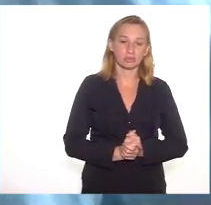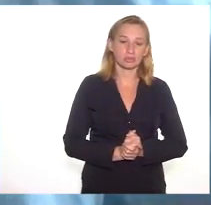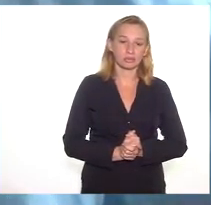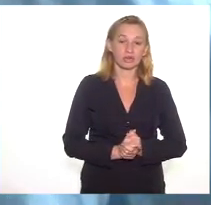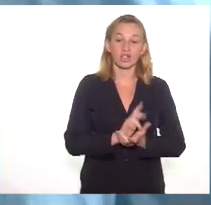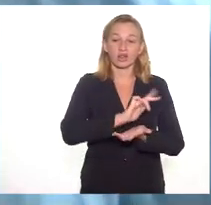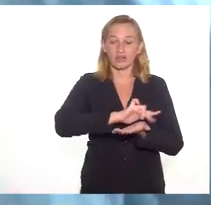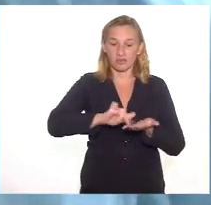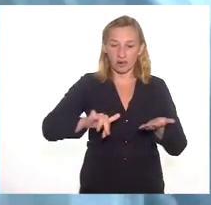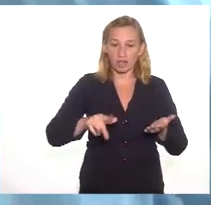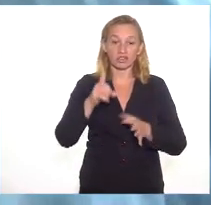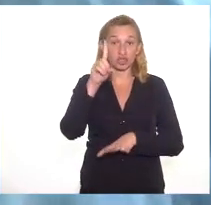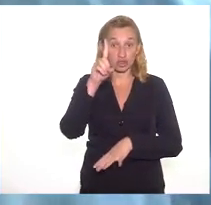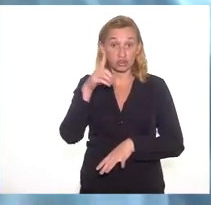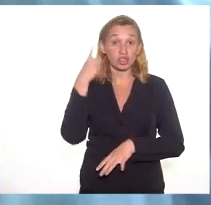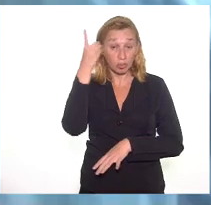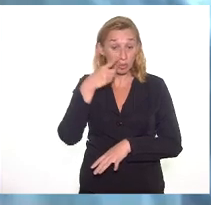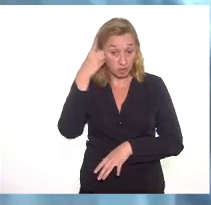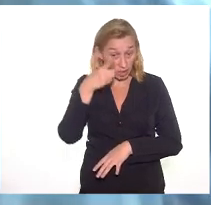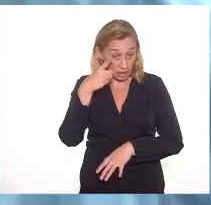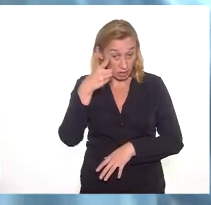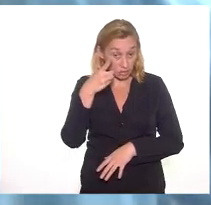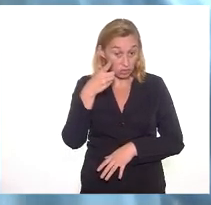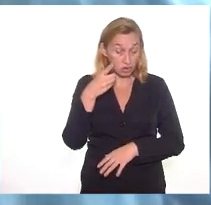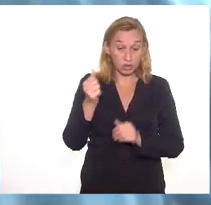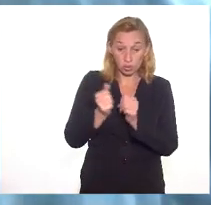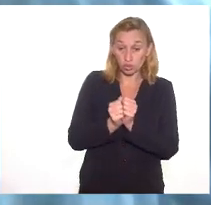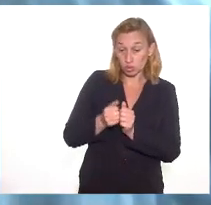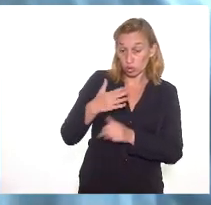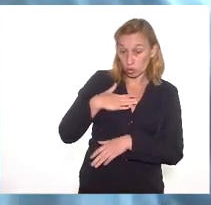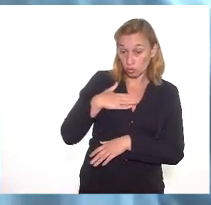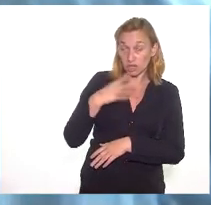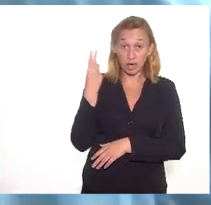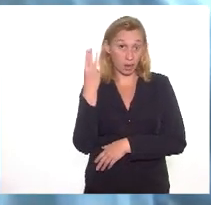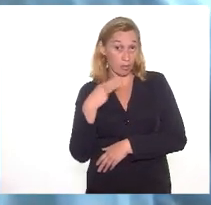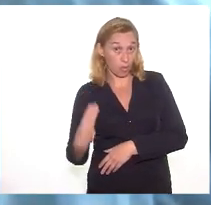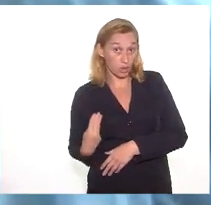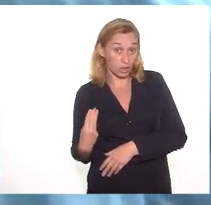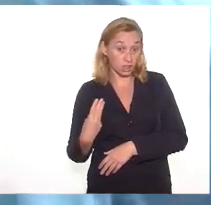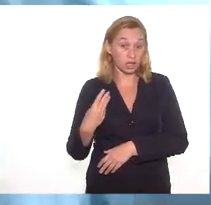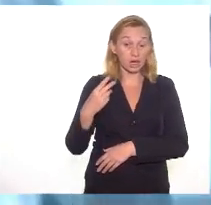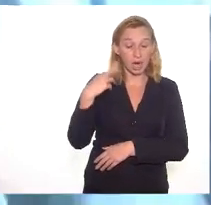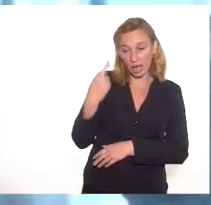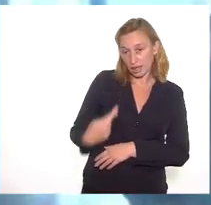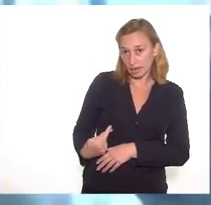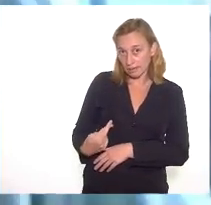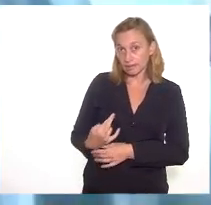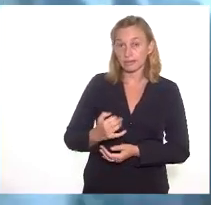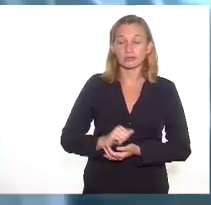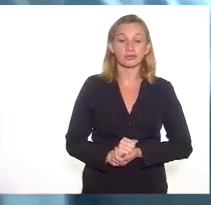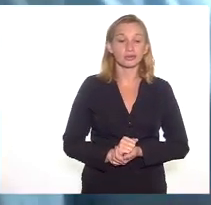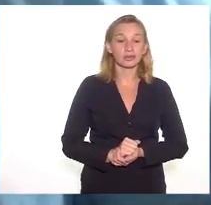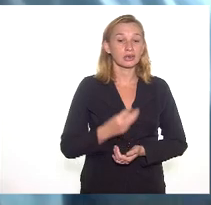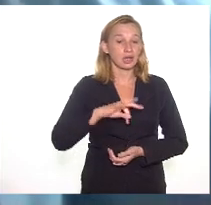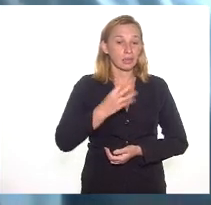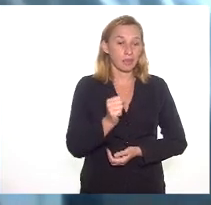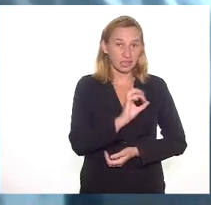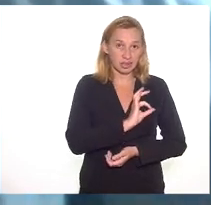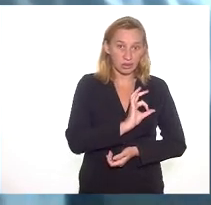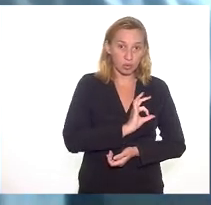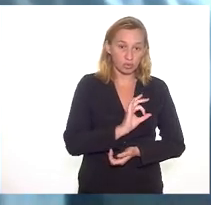vários deputados, sobretudo deputadas, são coautoras comigo. Estou vendo aqui a Mônica Francisco, a Renata Souza, Marta